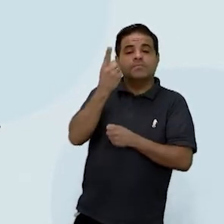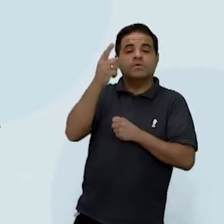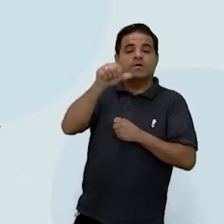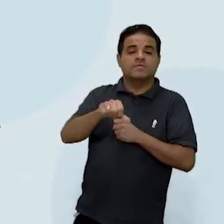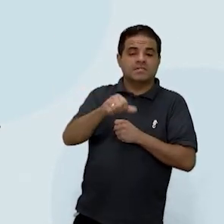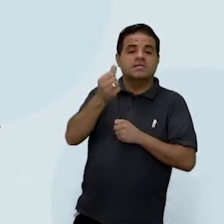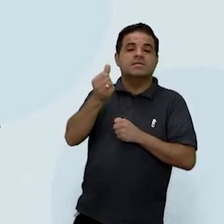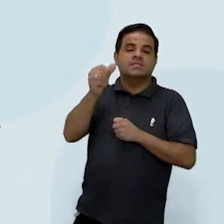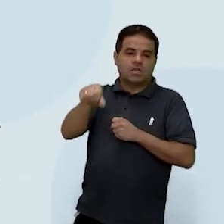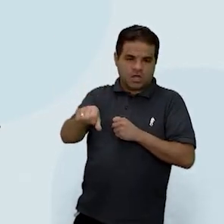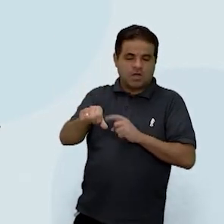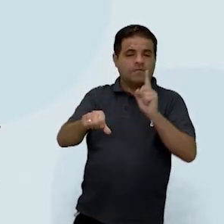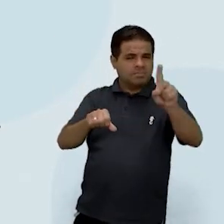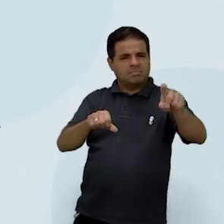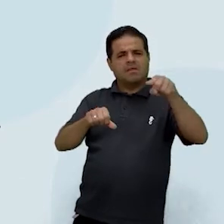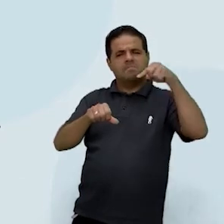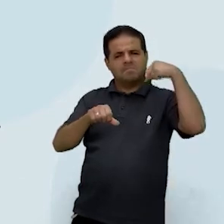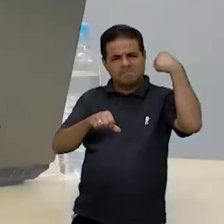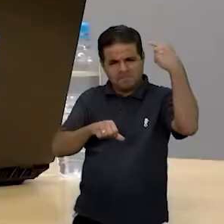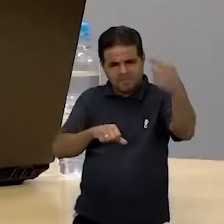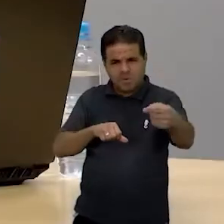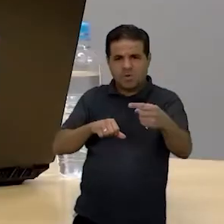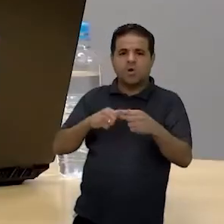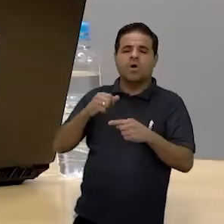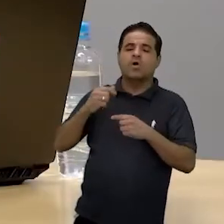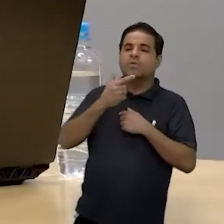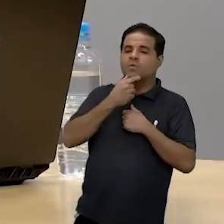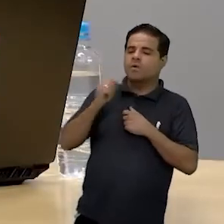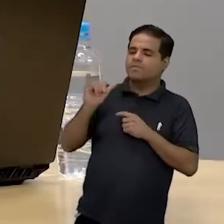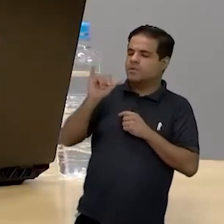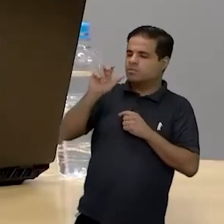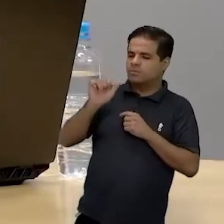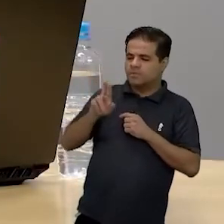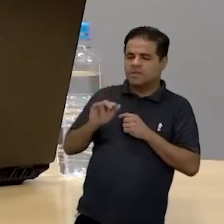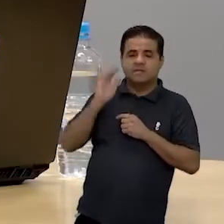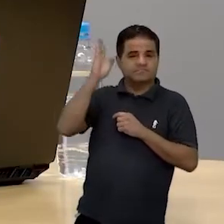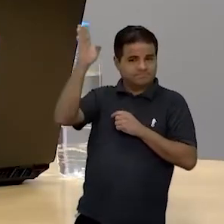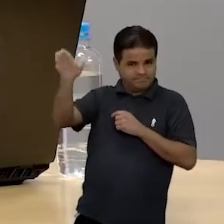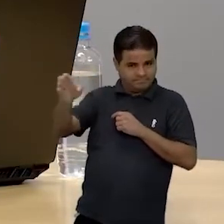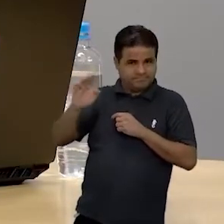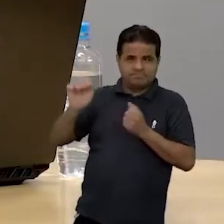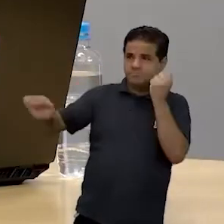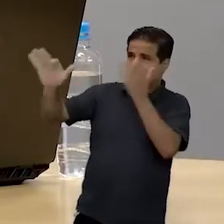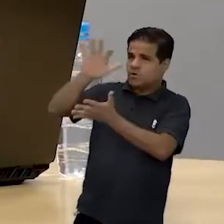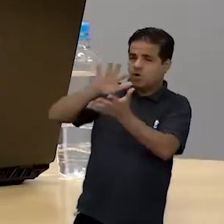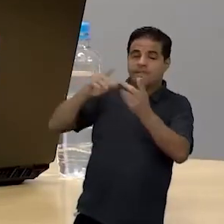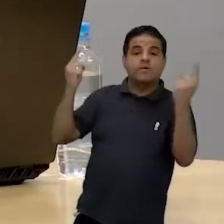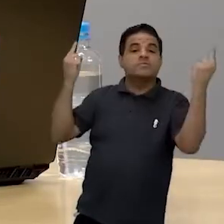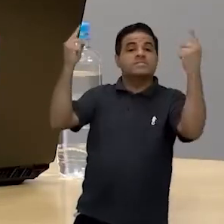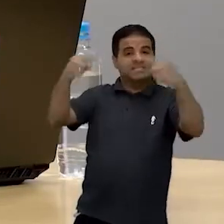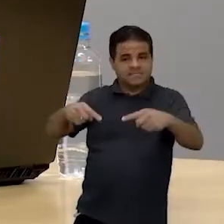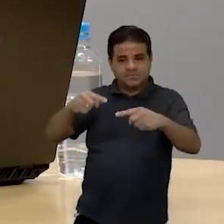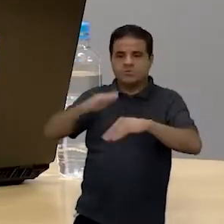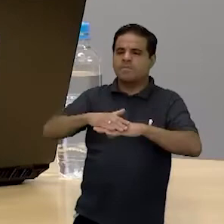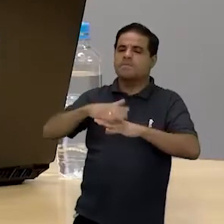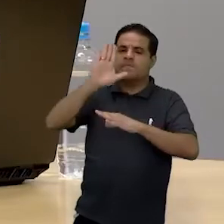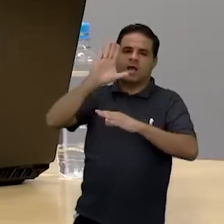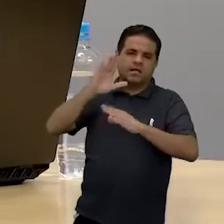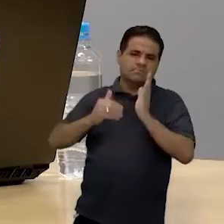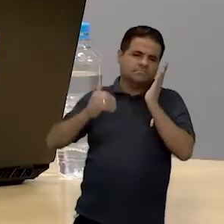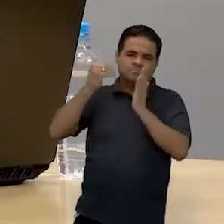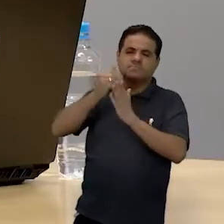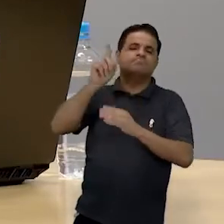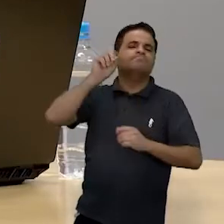ou seja, foi bem depois da ida do Yuri Gagarin ao espaço, mas, né, o desafio foi maior e os